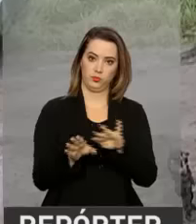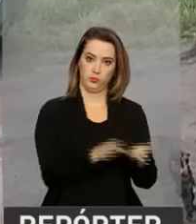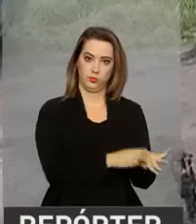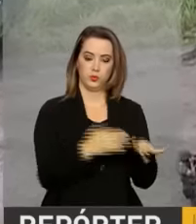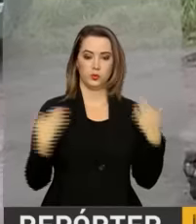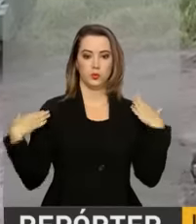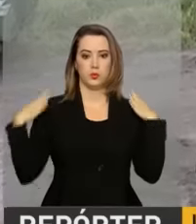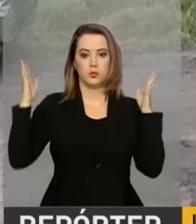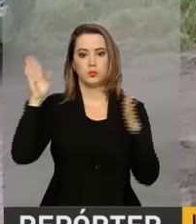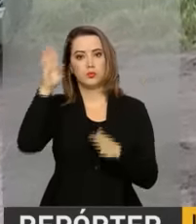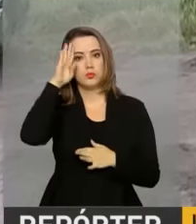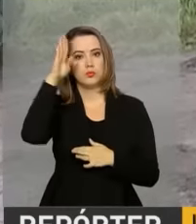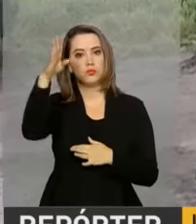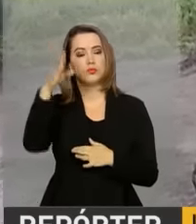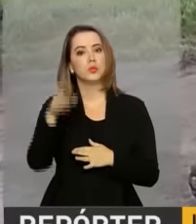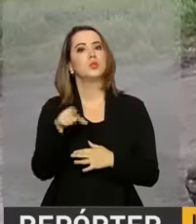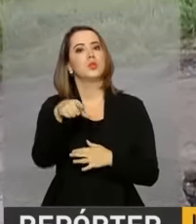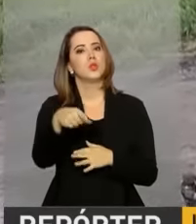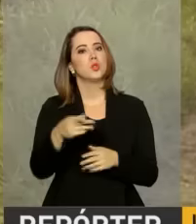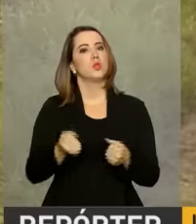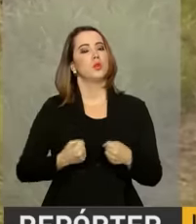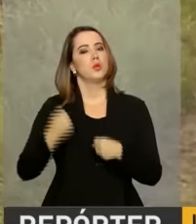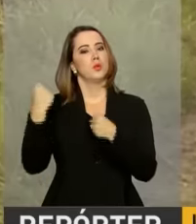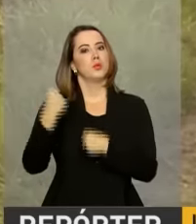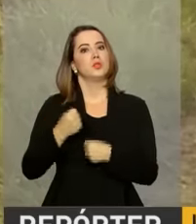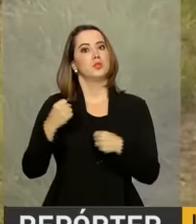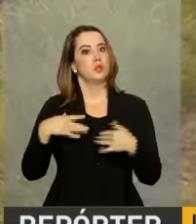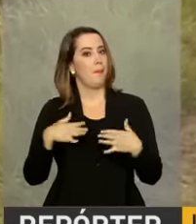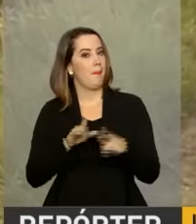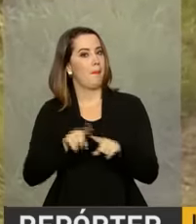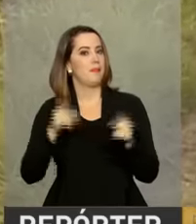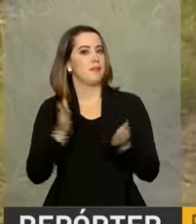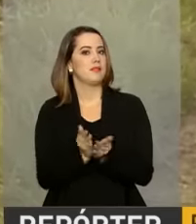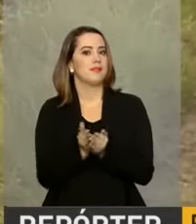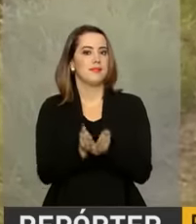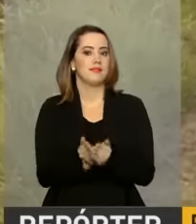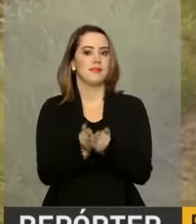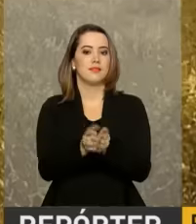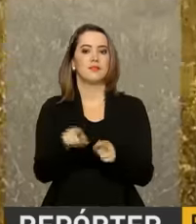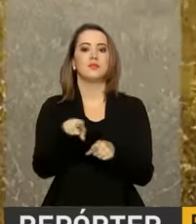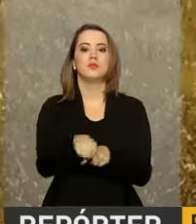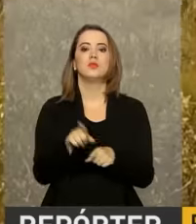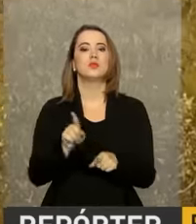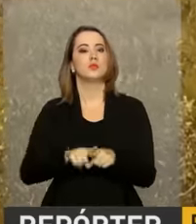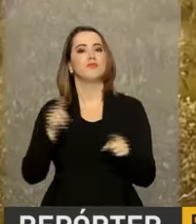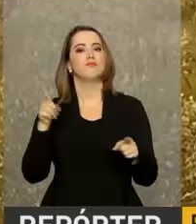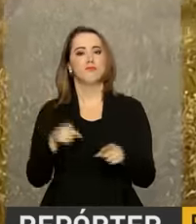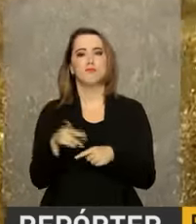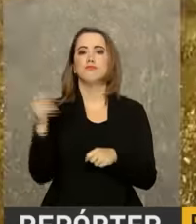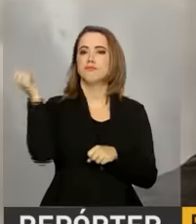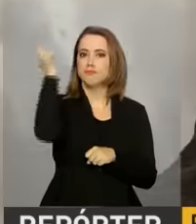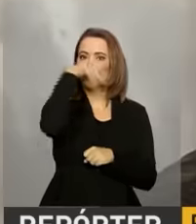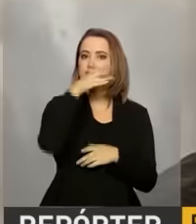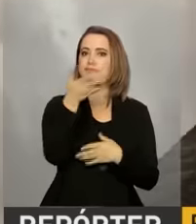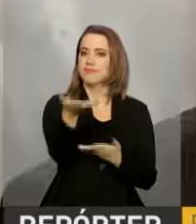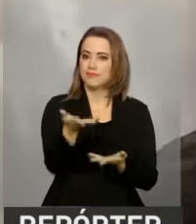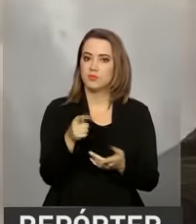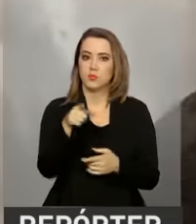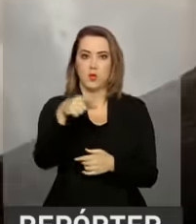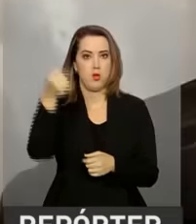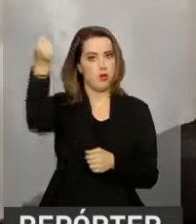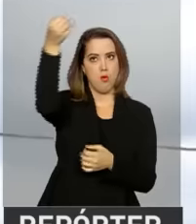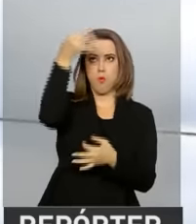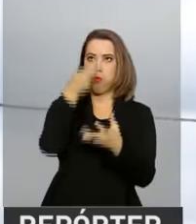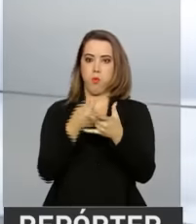considerados os soldados de elite da Marinha treinados para executar uma das Missões militares mais complexas desembarcar